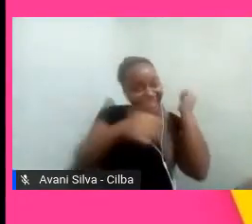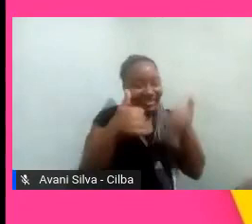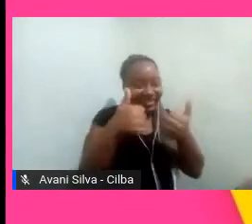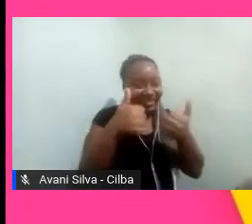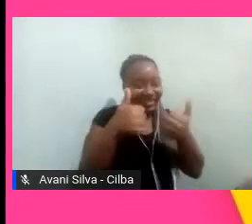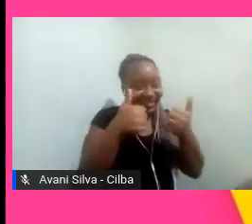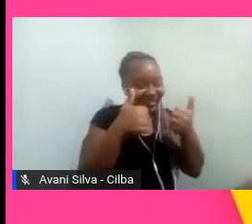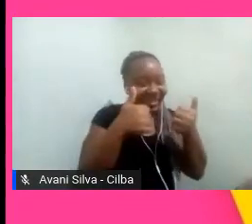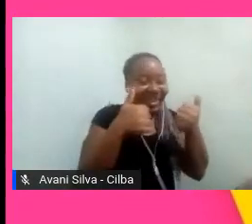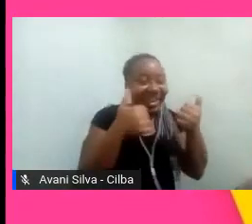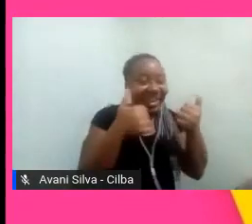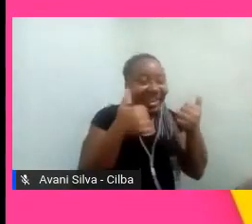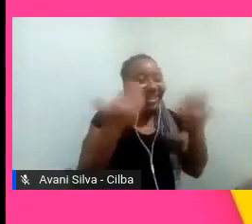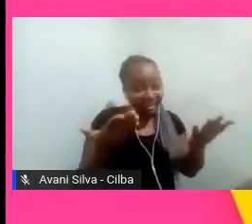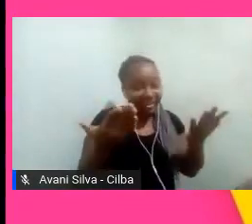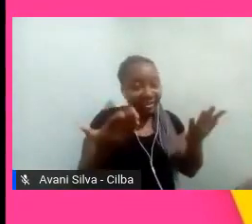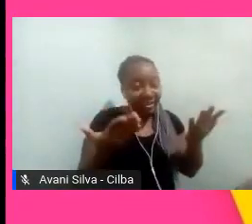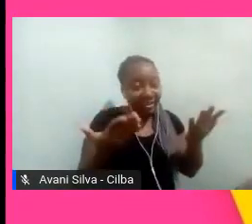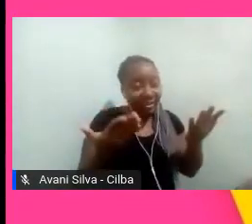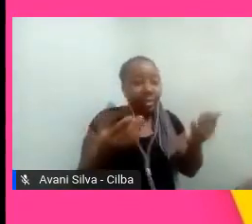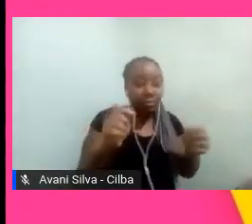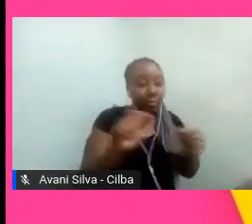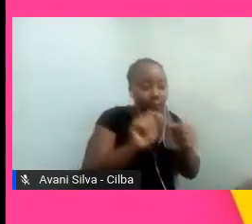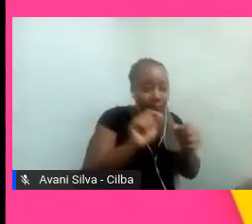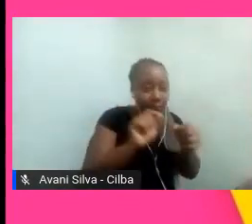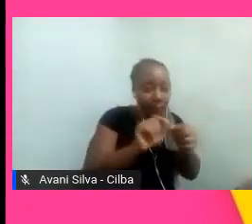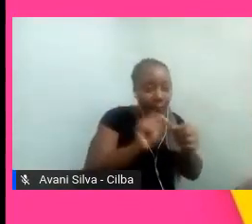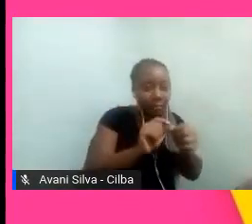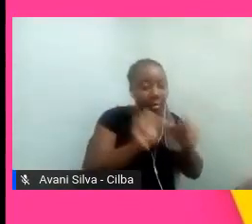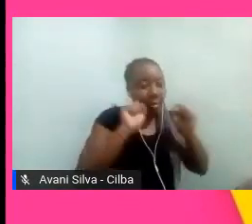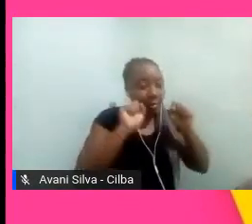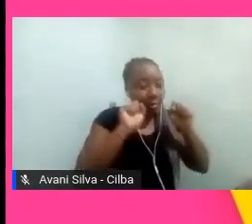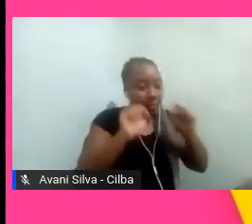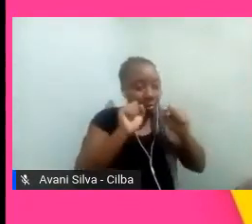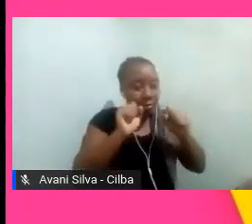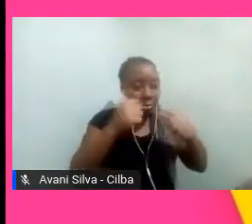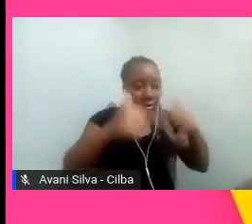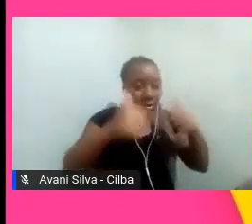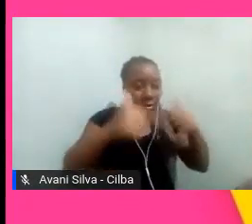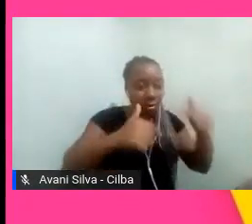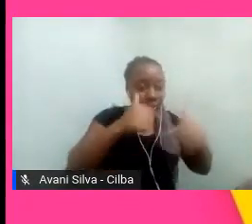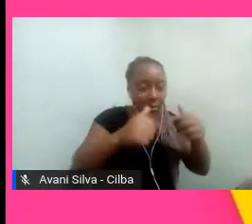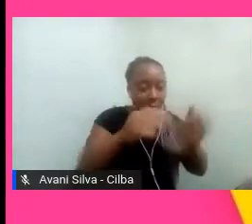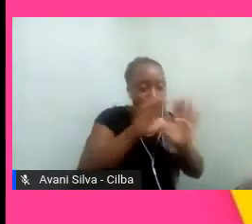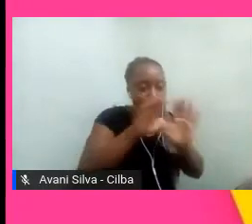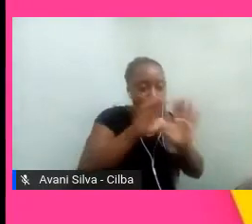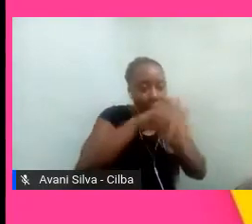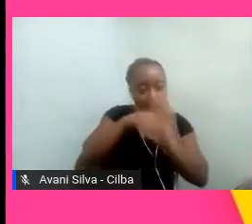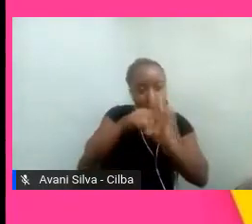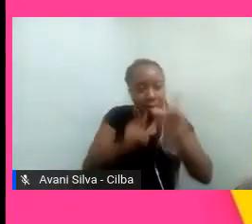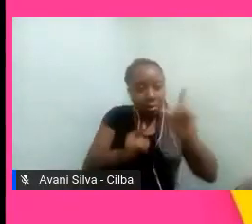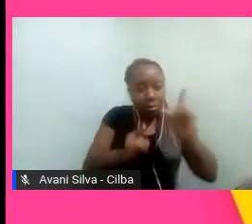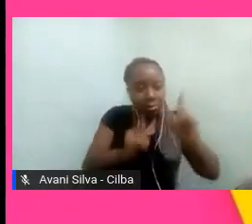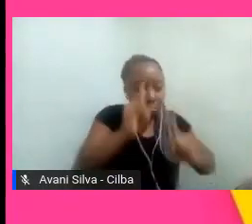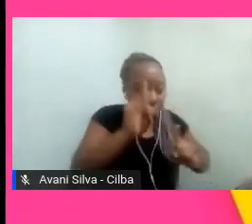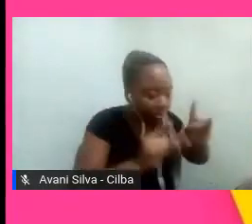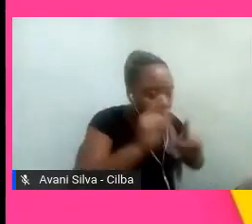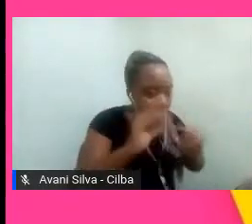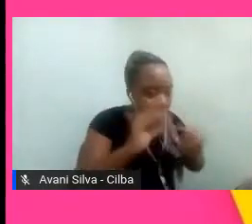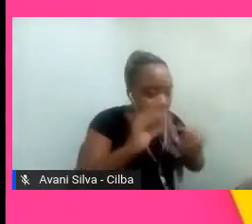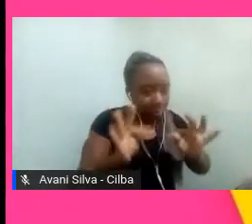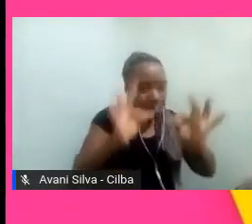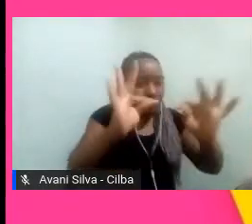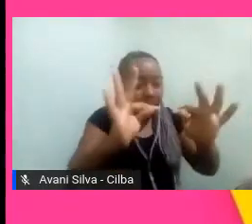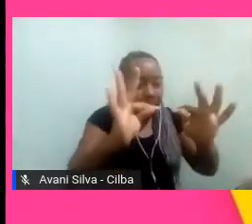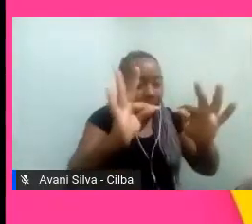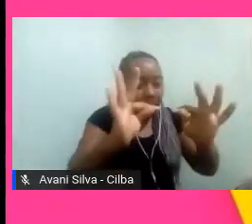E aí, dessa forma, nós podemos trabalhar conceito de robótica sem ter o